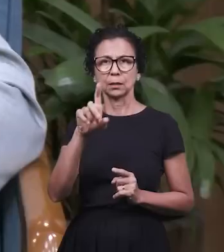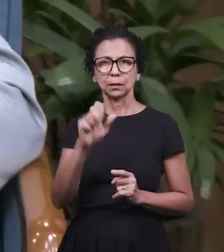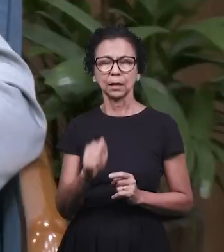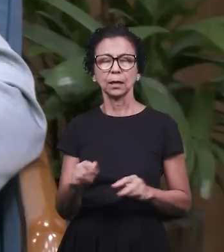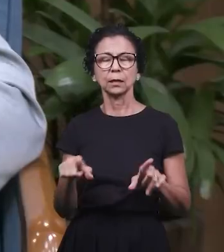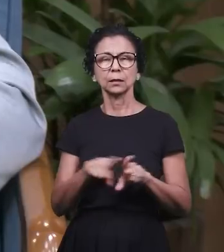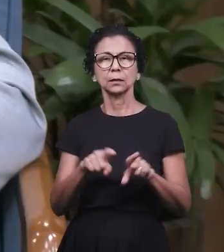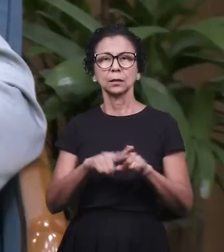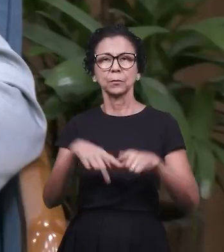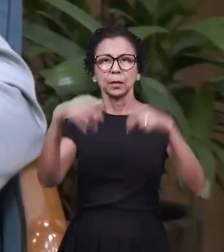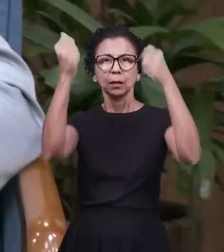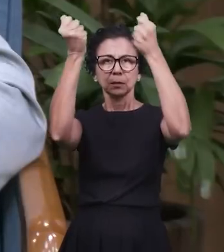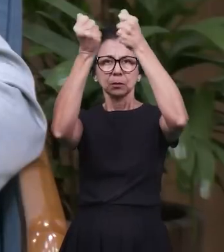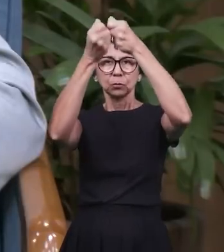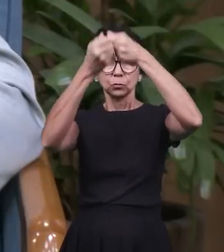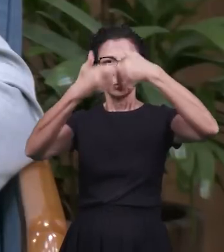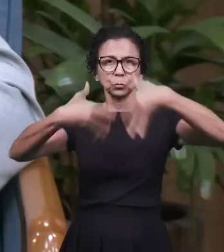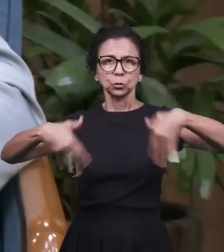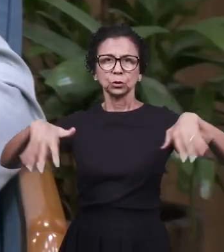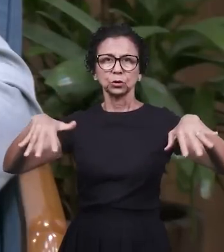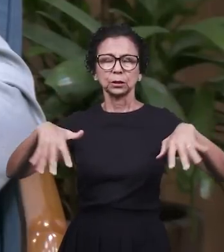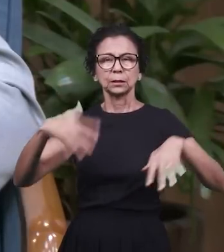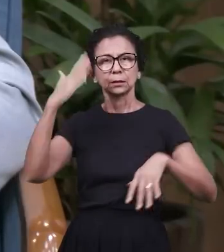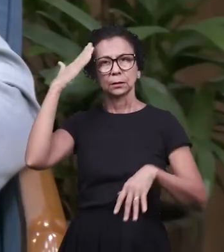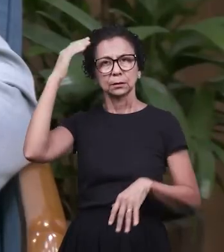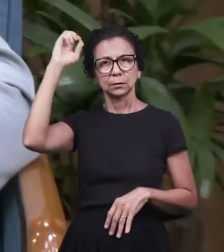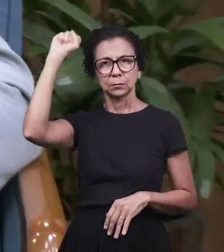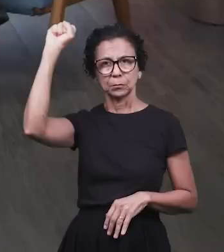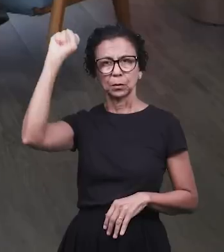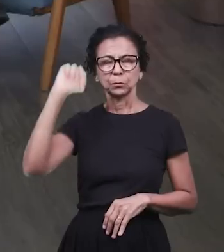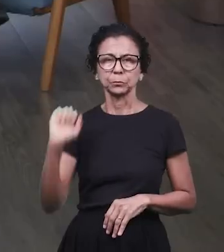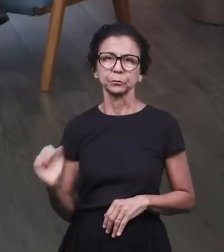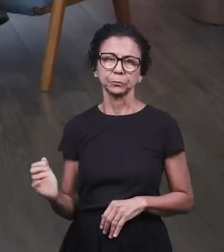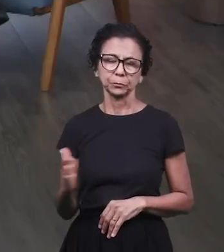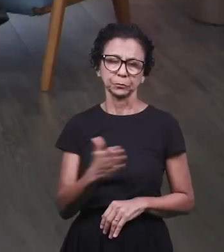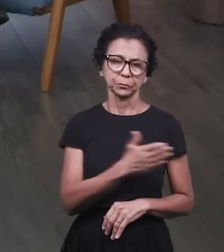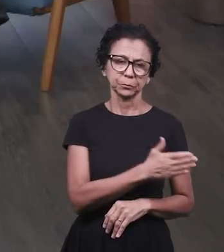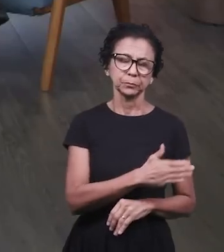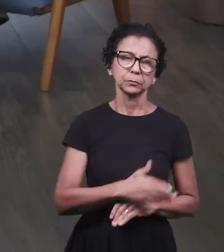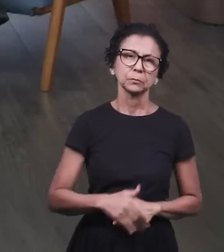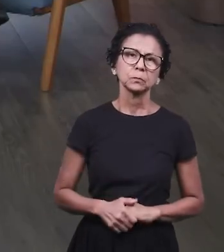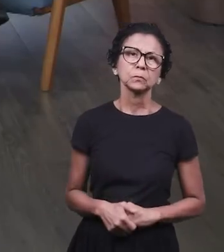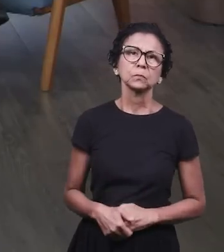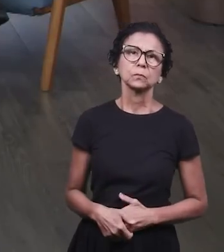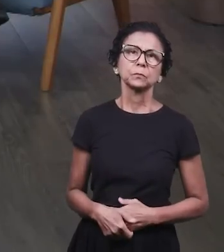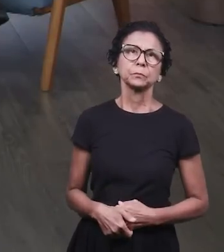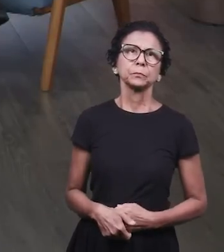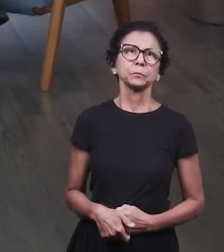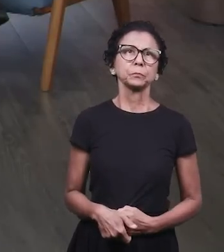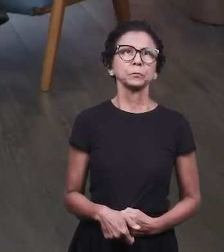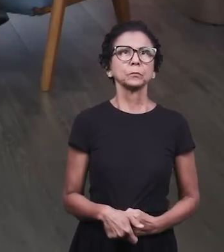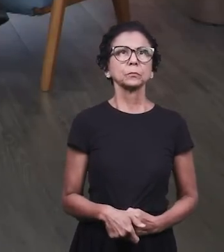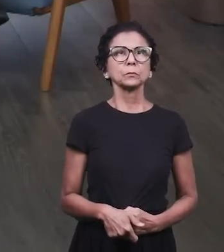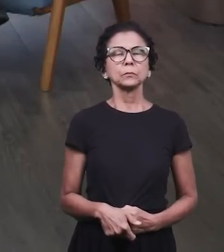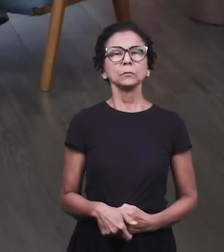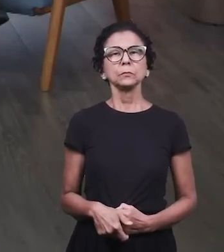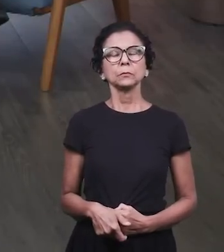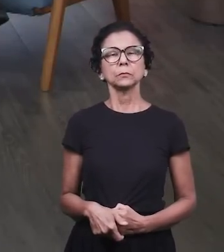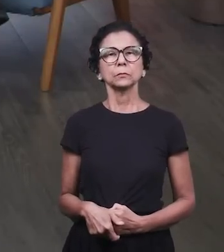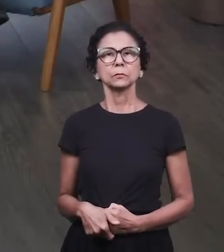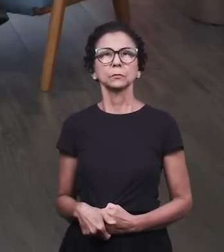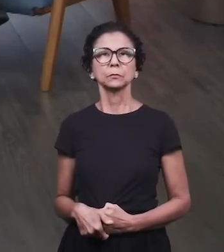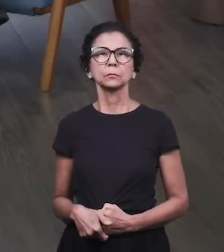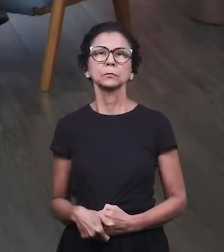aqui no sentido desse diálogo da noiva com o noivo? Bem, fica